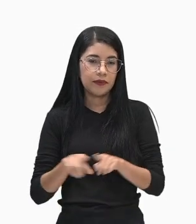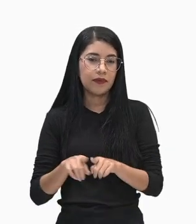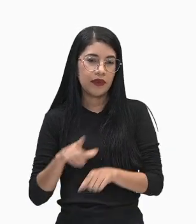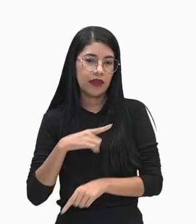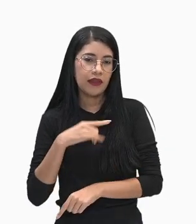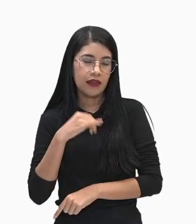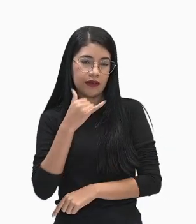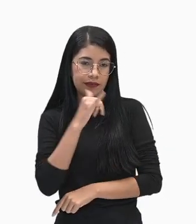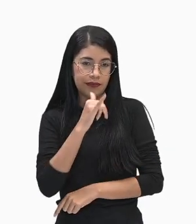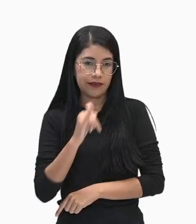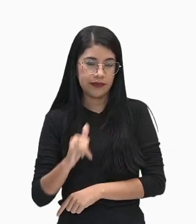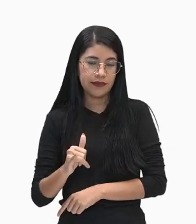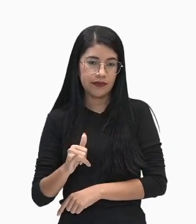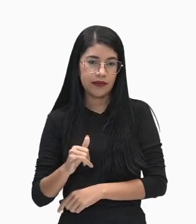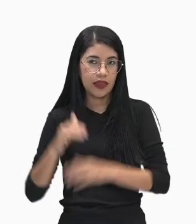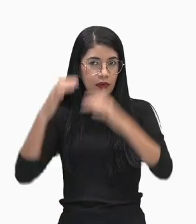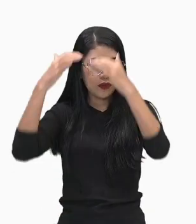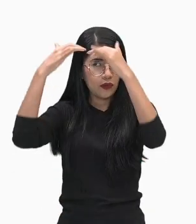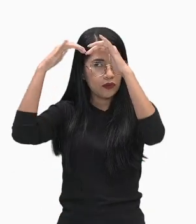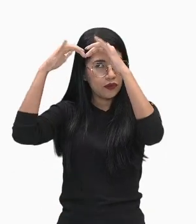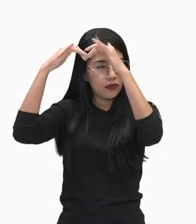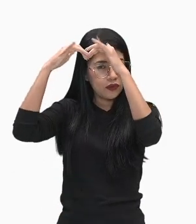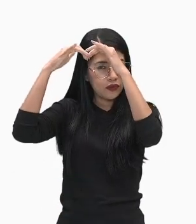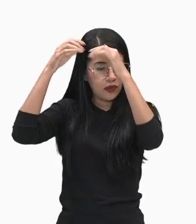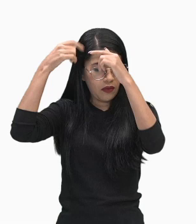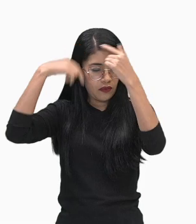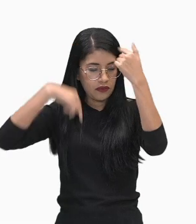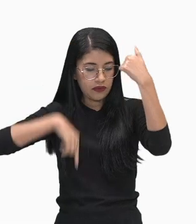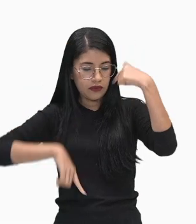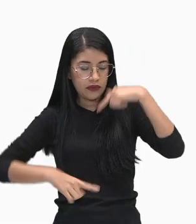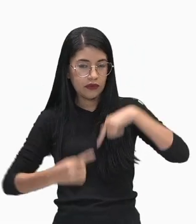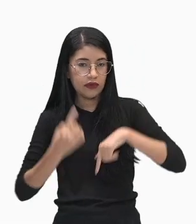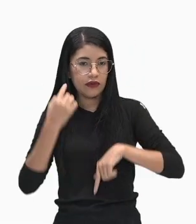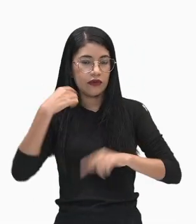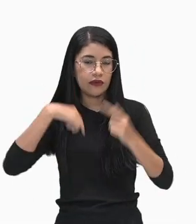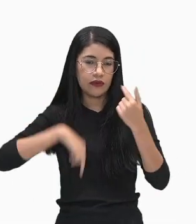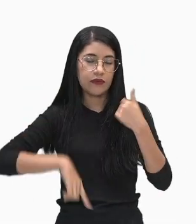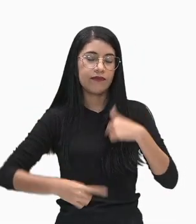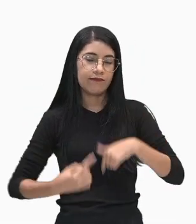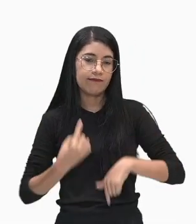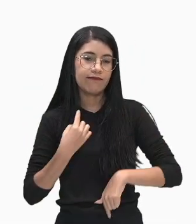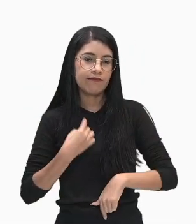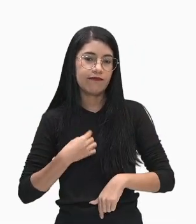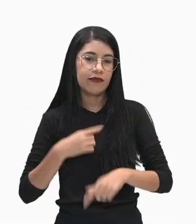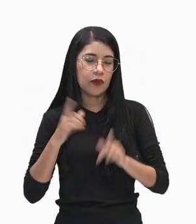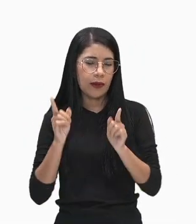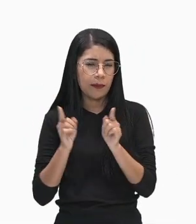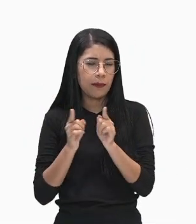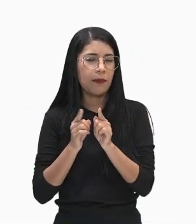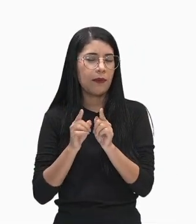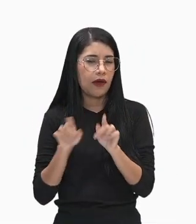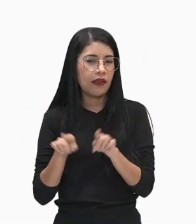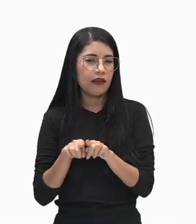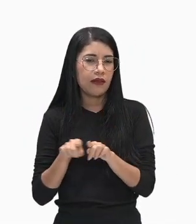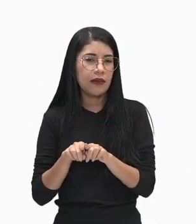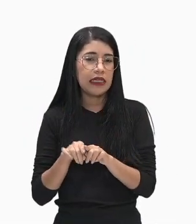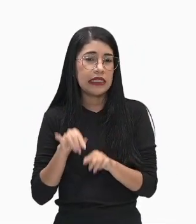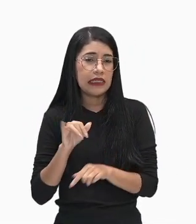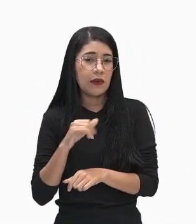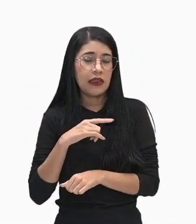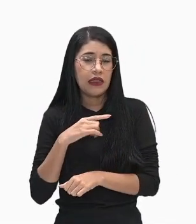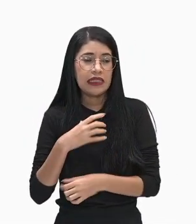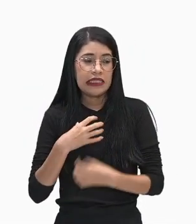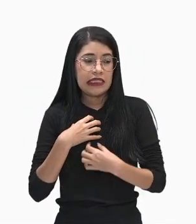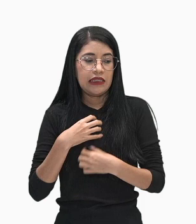impulsos elétricos que vêm do cérebro. Então a corrente elétrica que passa pelo nosso corpo ela é bem pequenininha, senão a gente estava sentindo